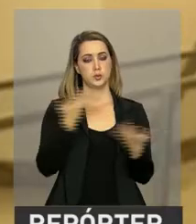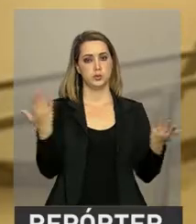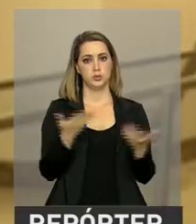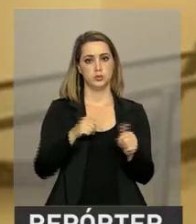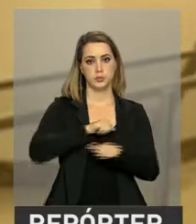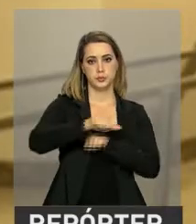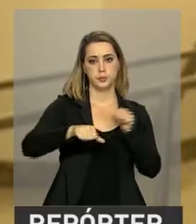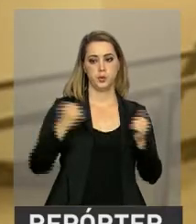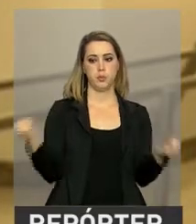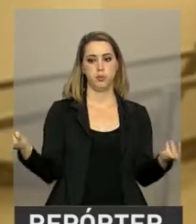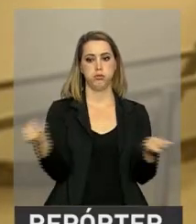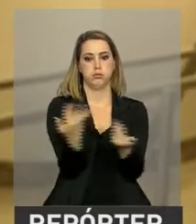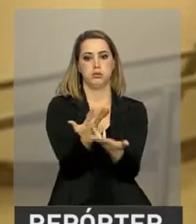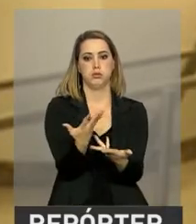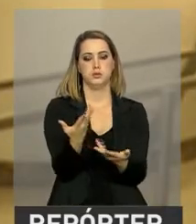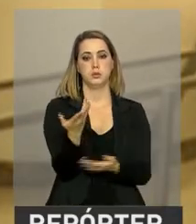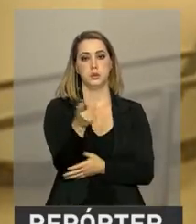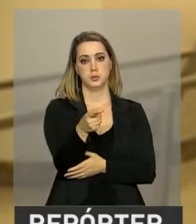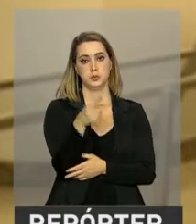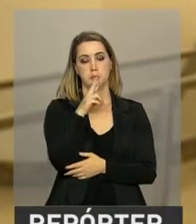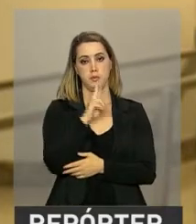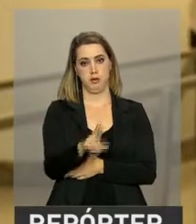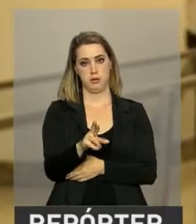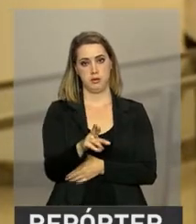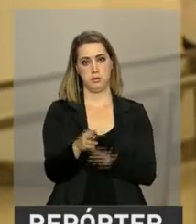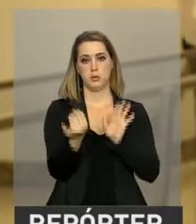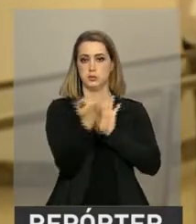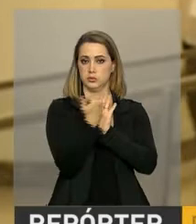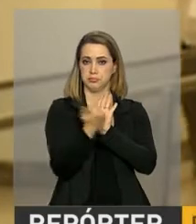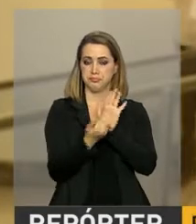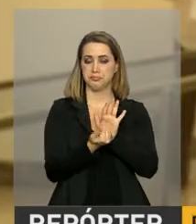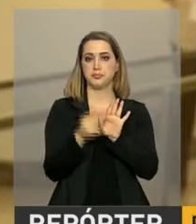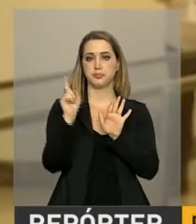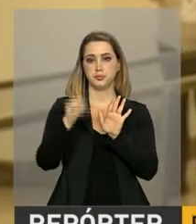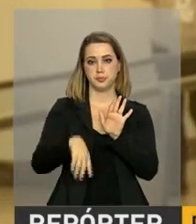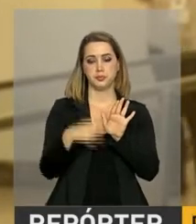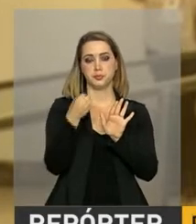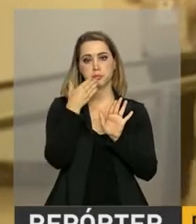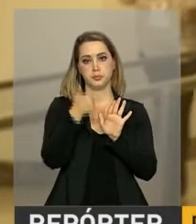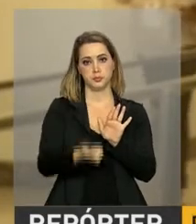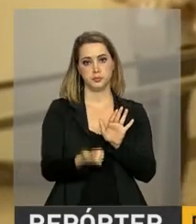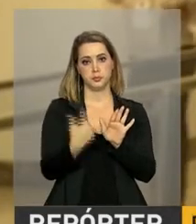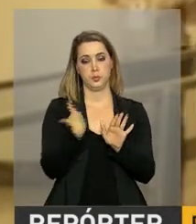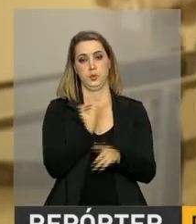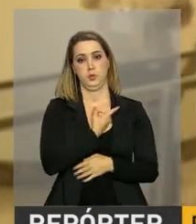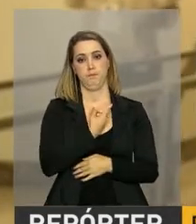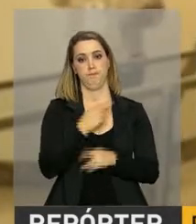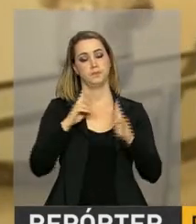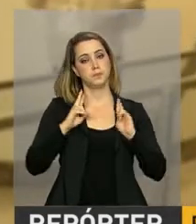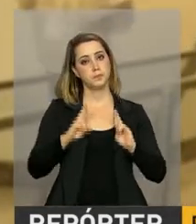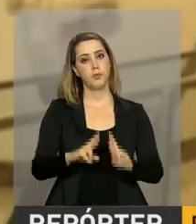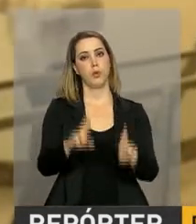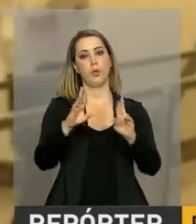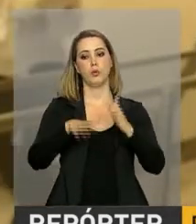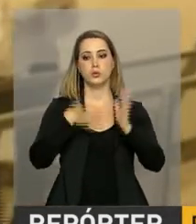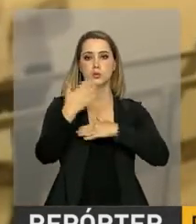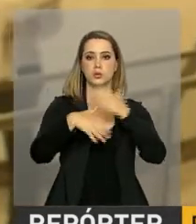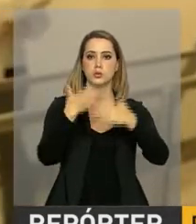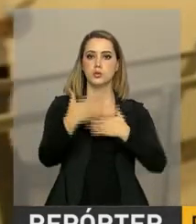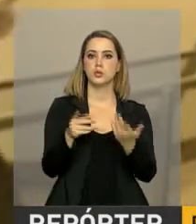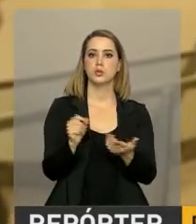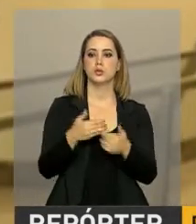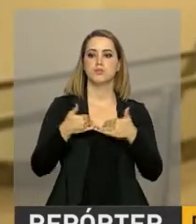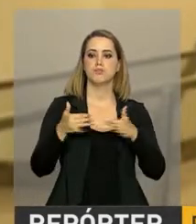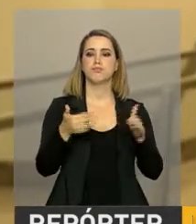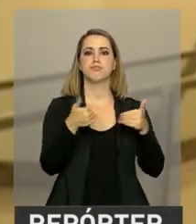Os resultados, né, do projeto até o momento são muito satisfatórios e a gente espera dar continuidade na perspectiva